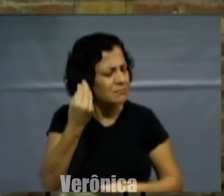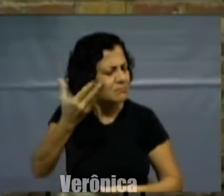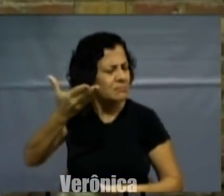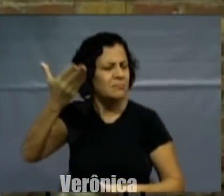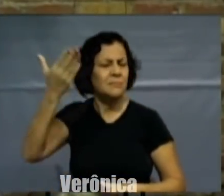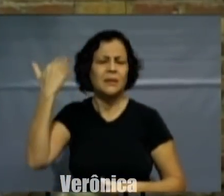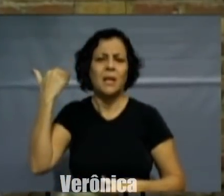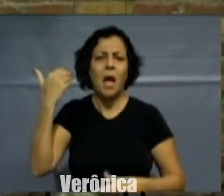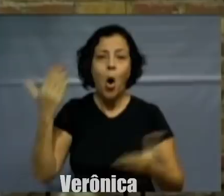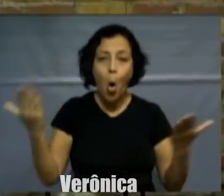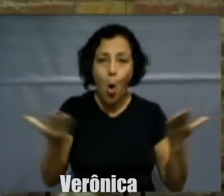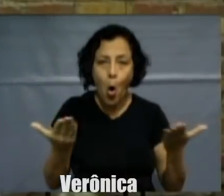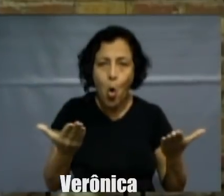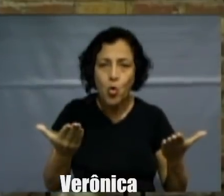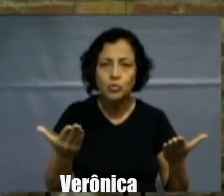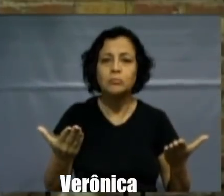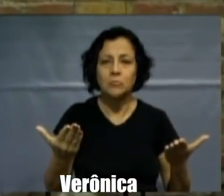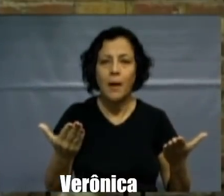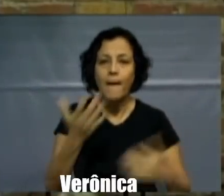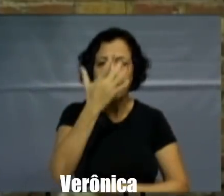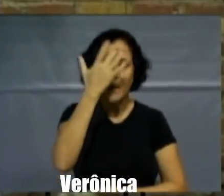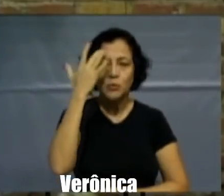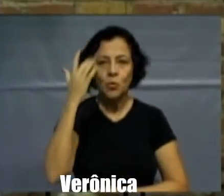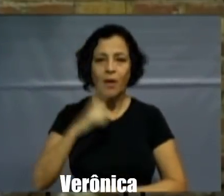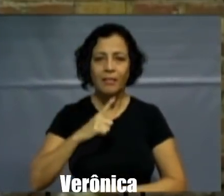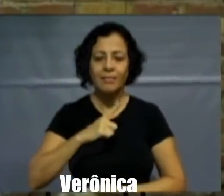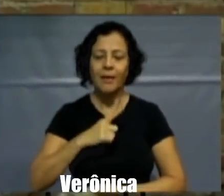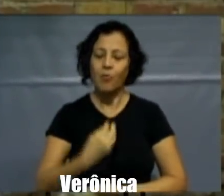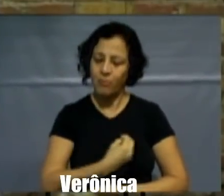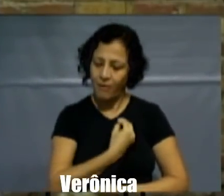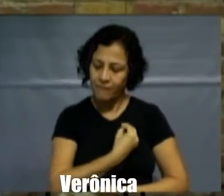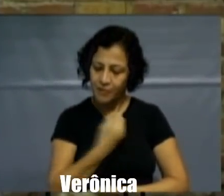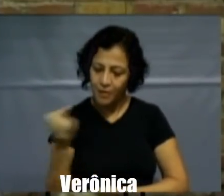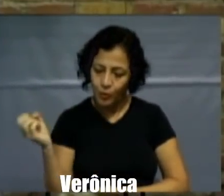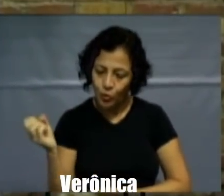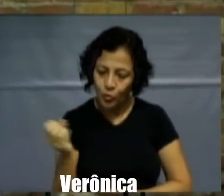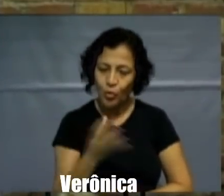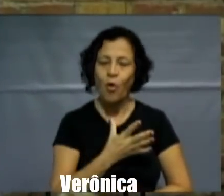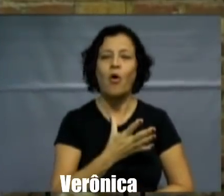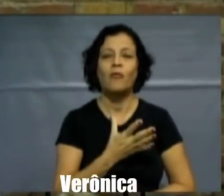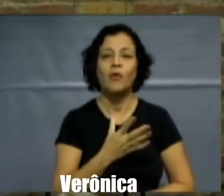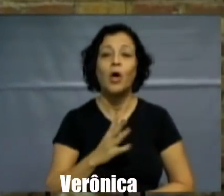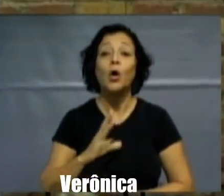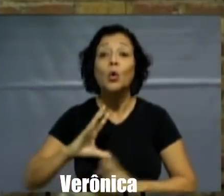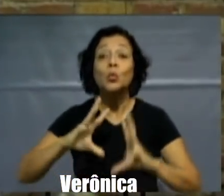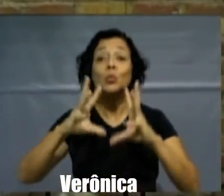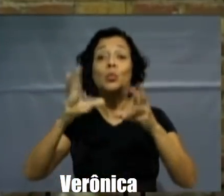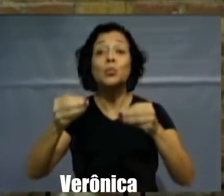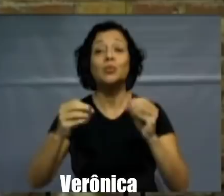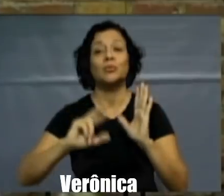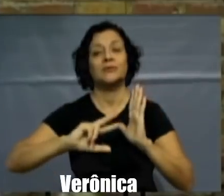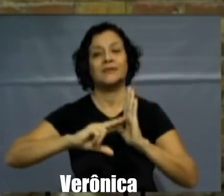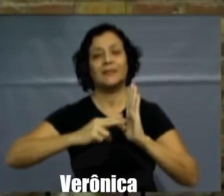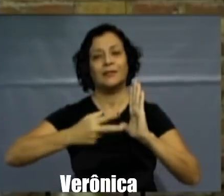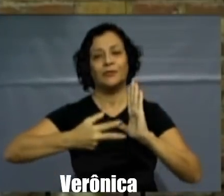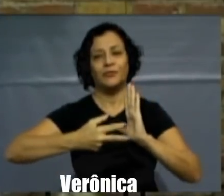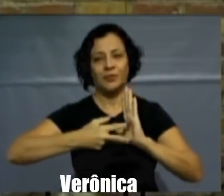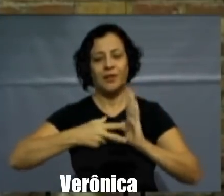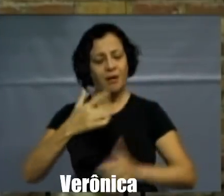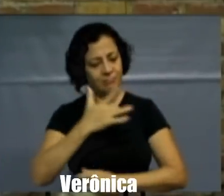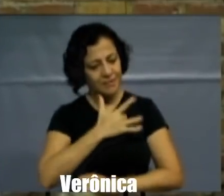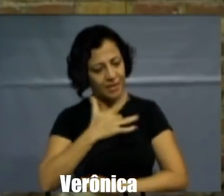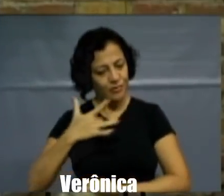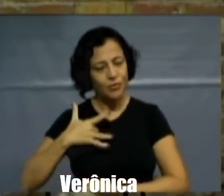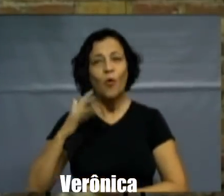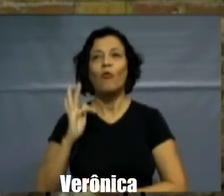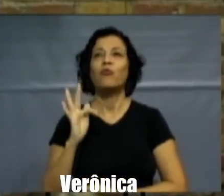homem carnal darão lugar à vida nova em espírito, onde tudo signifique sadia reconstrução para o